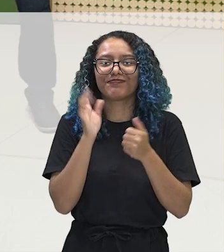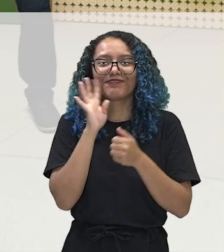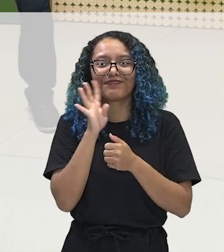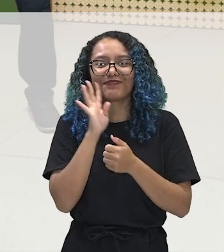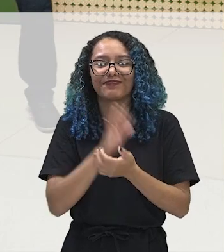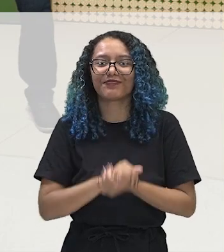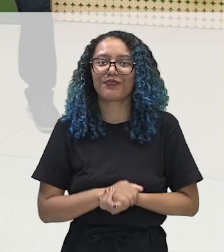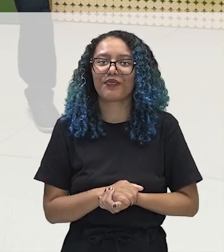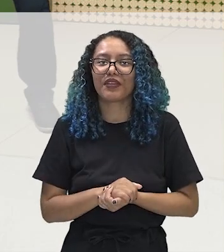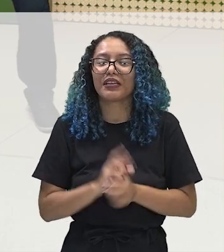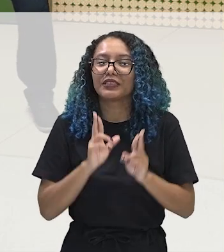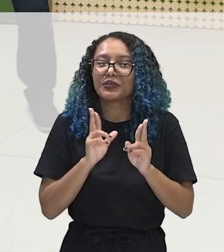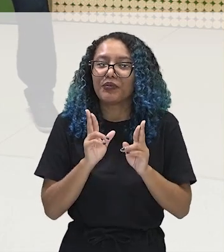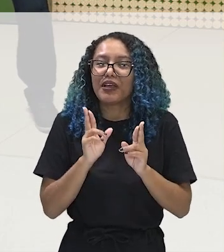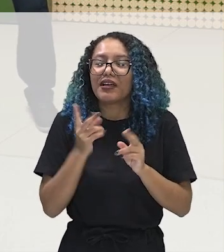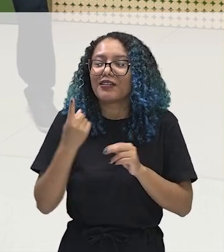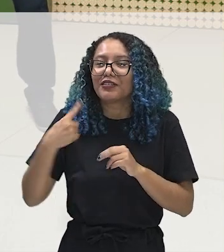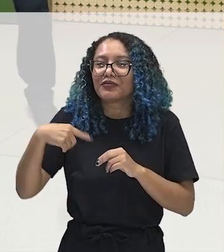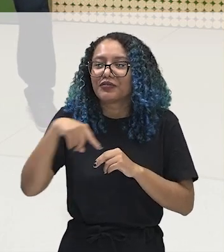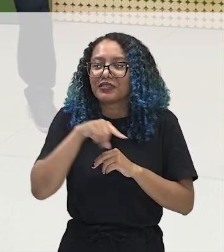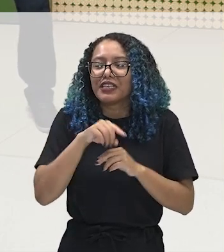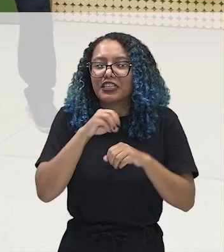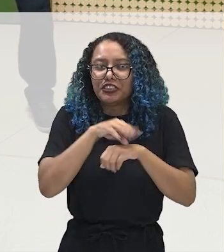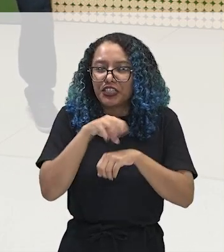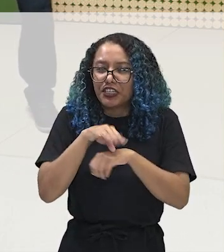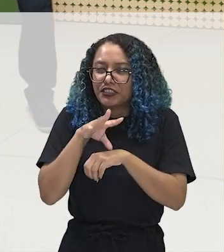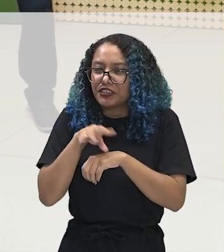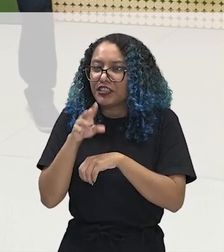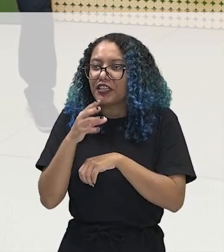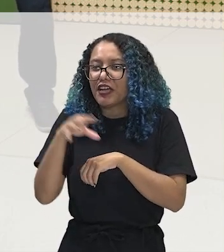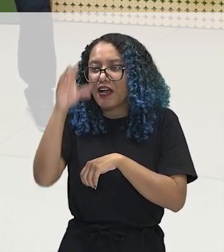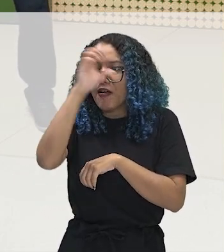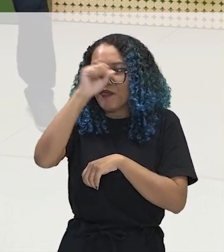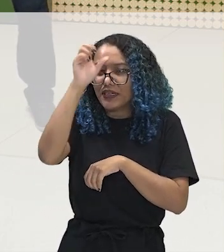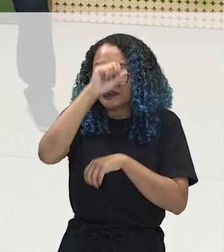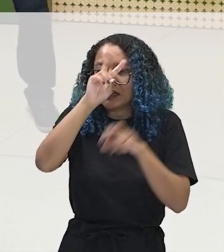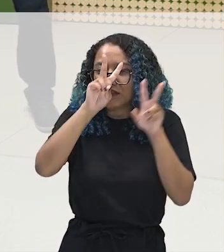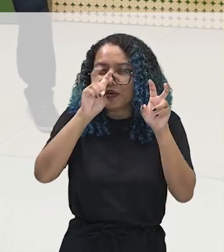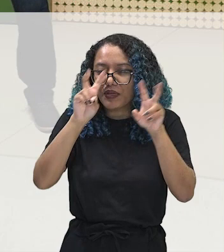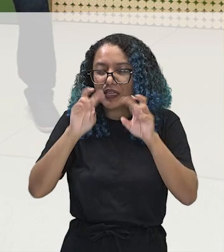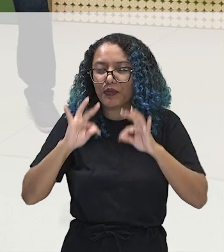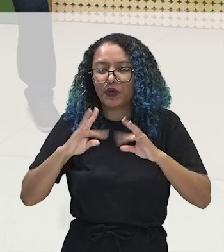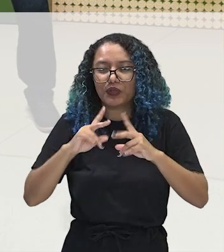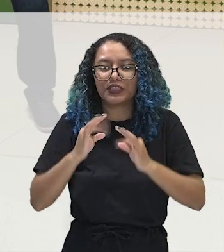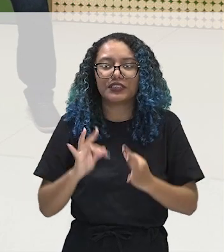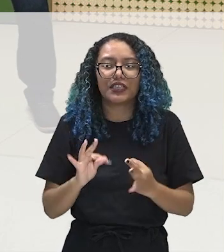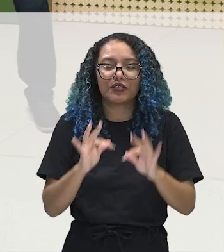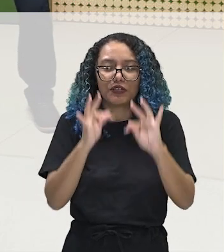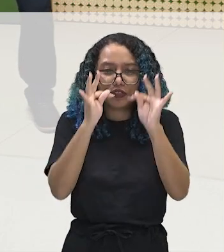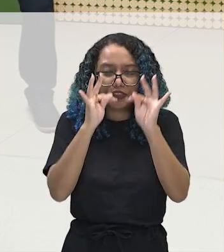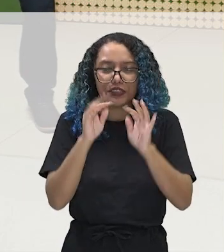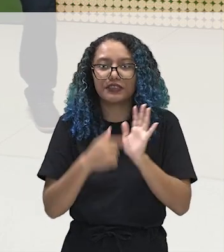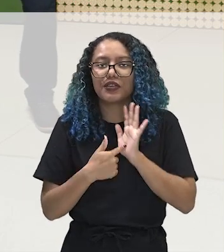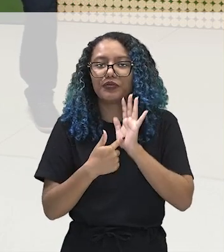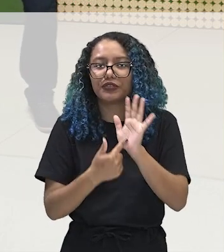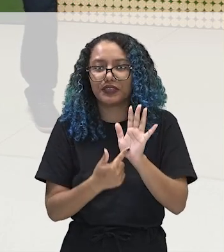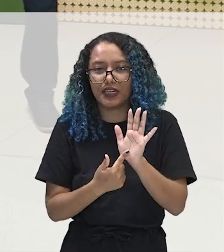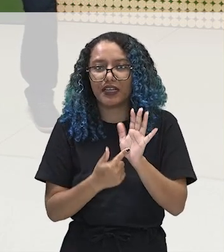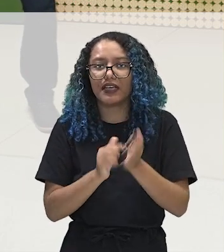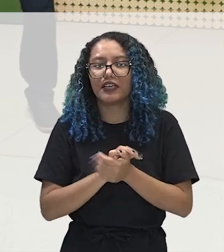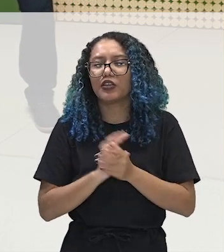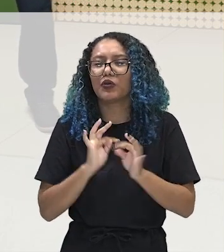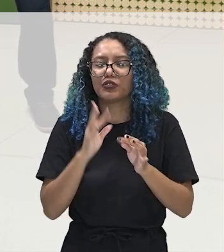pessoal? Espero que com todas essas dicas, com todas essas tecnologias e com todos esses